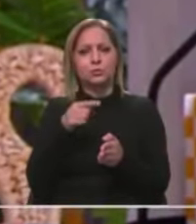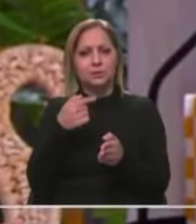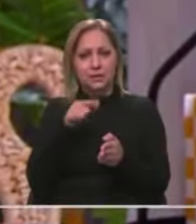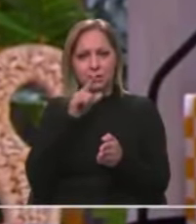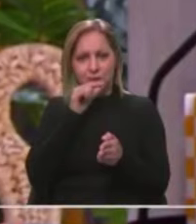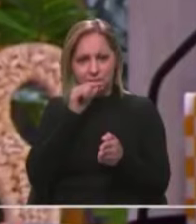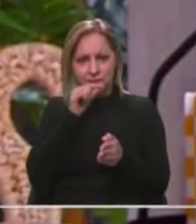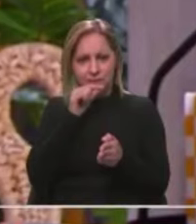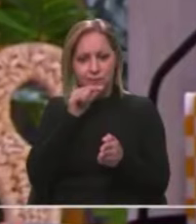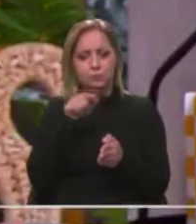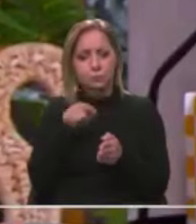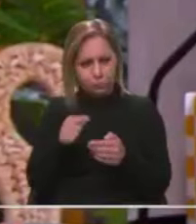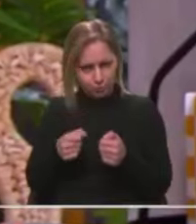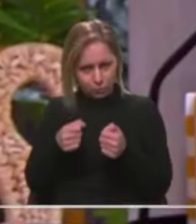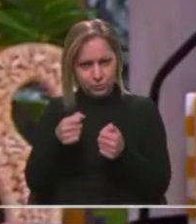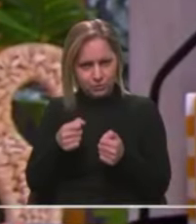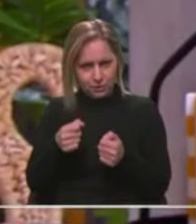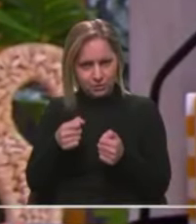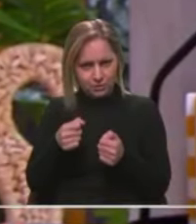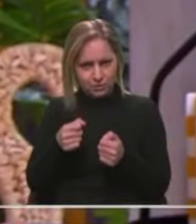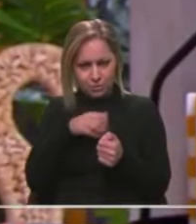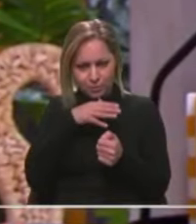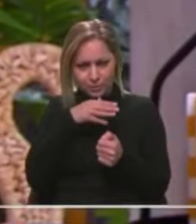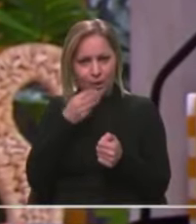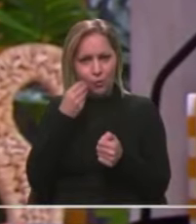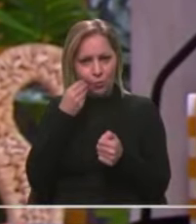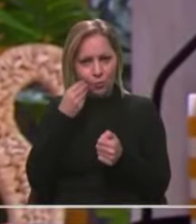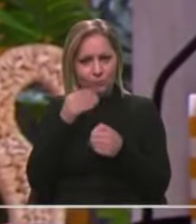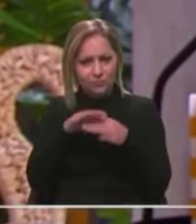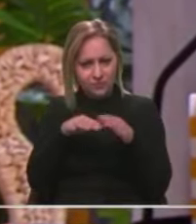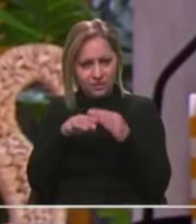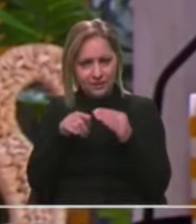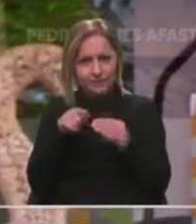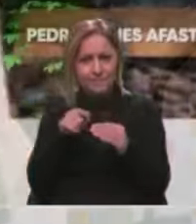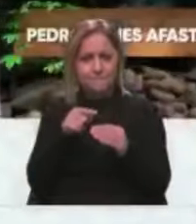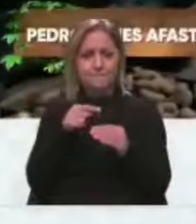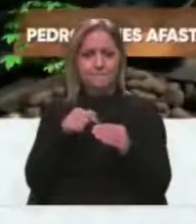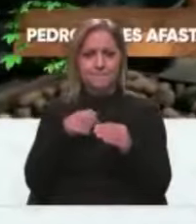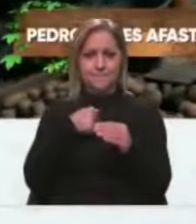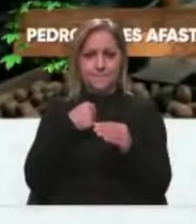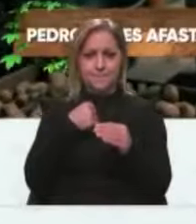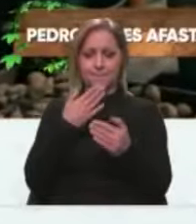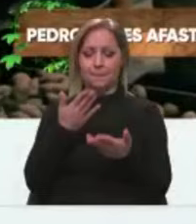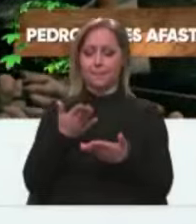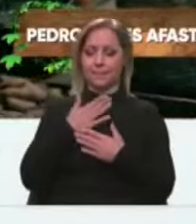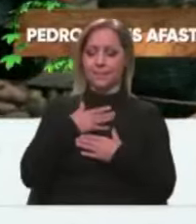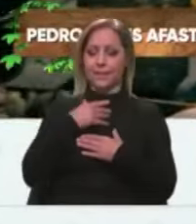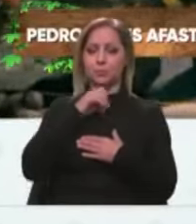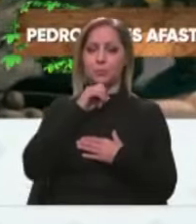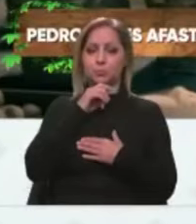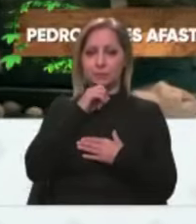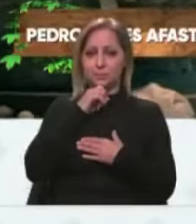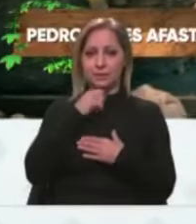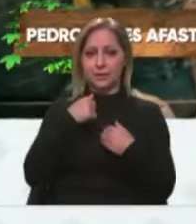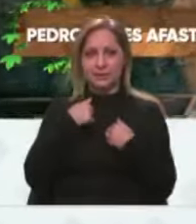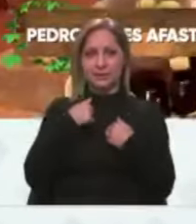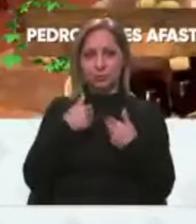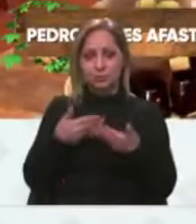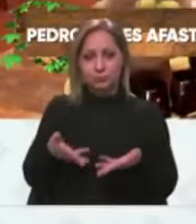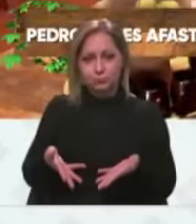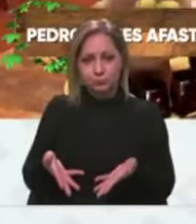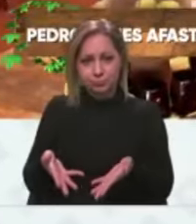galinhas, consegues explicar à gente como é que a gente vai fazer isso. Eles tomaram essa iniciativa, deram-me esse prazer,